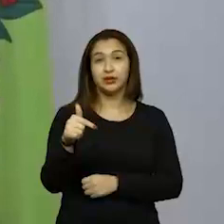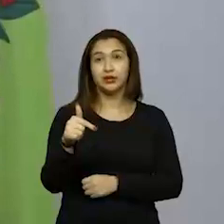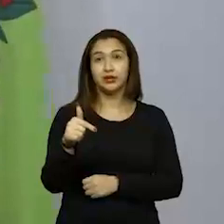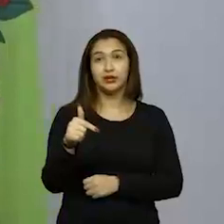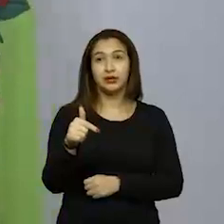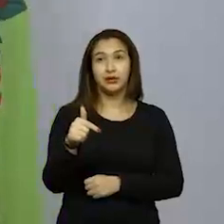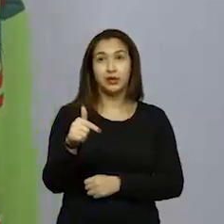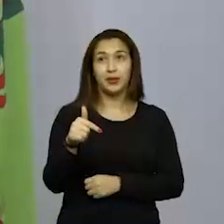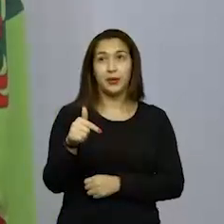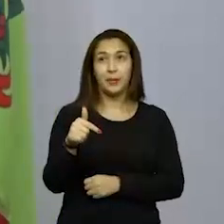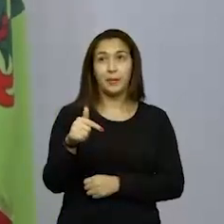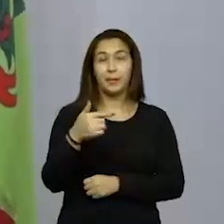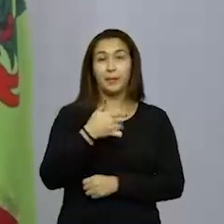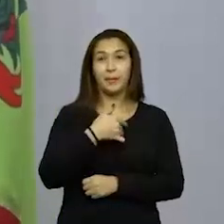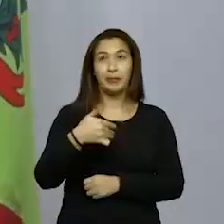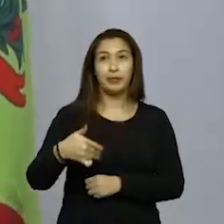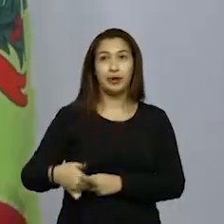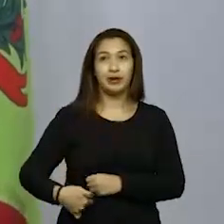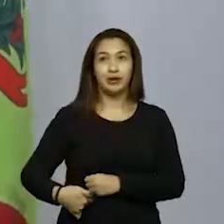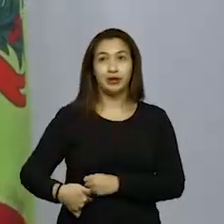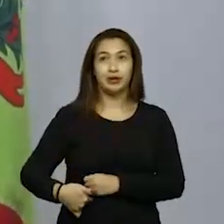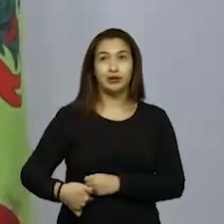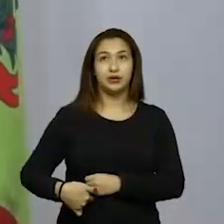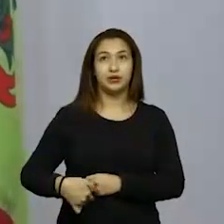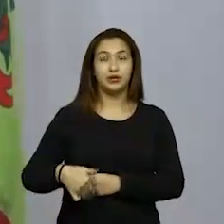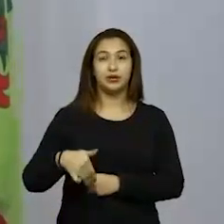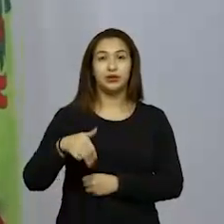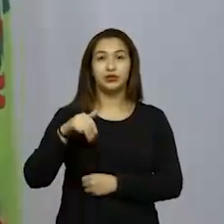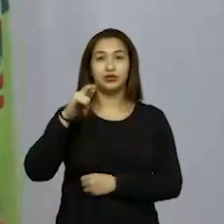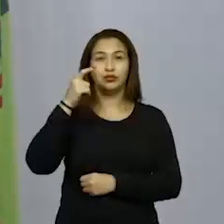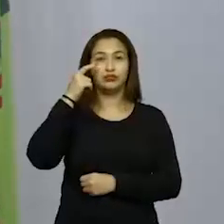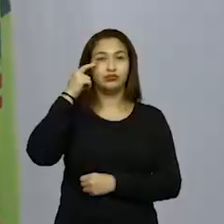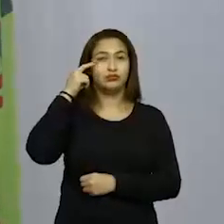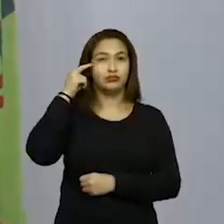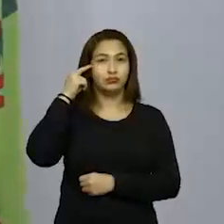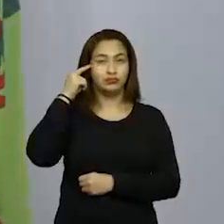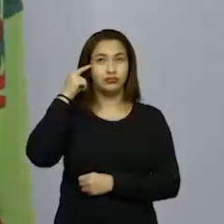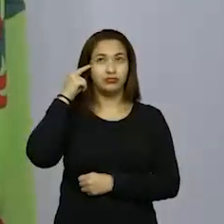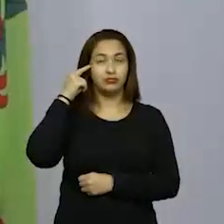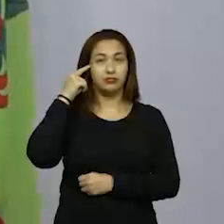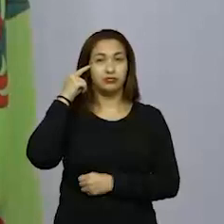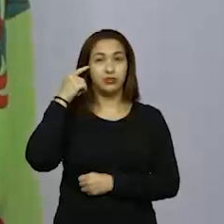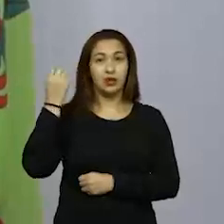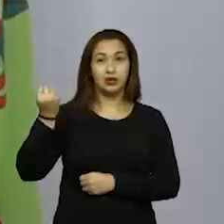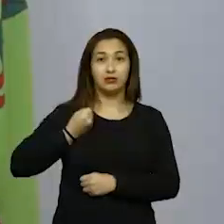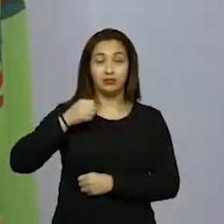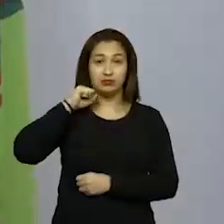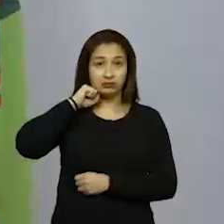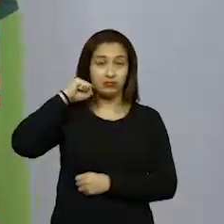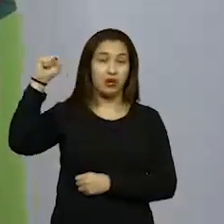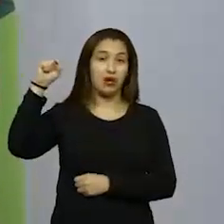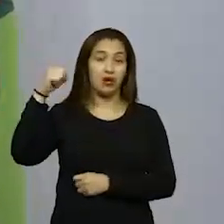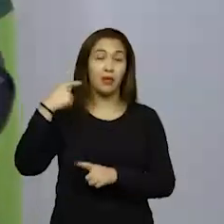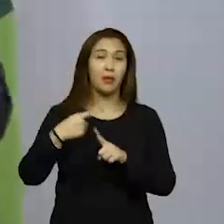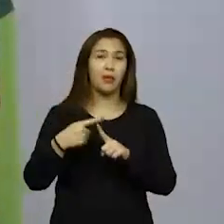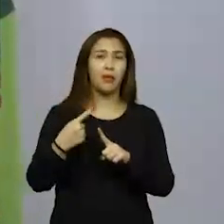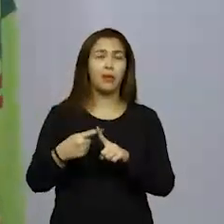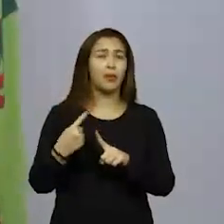Em 2007, um ministro japonês se suicidou porque se